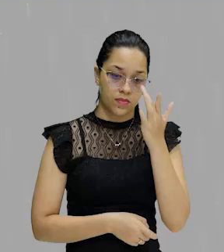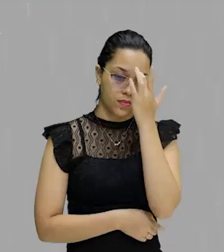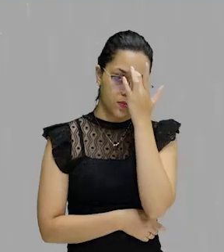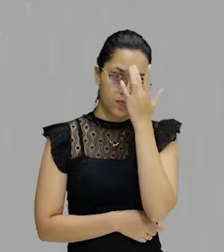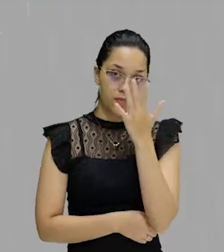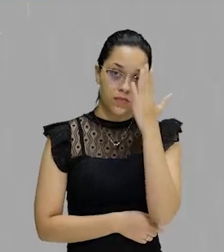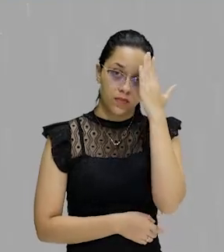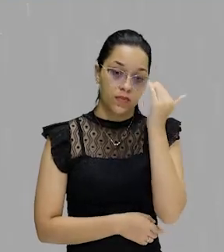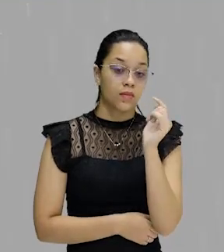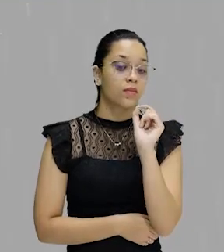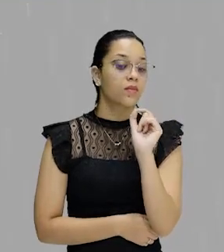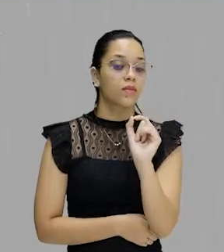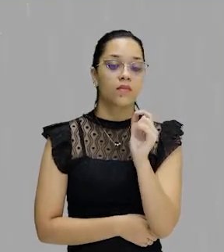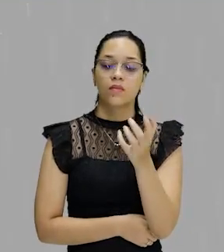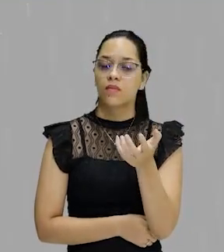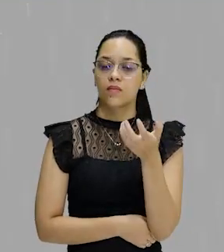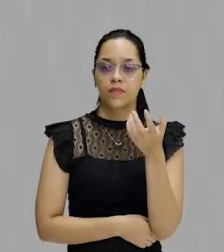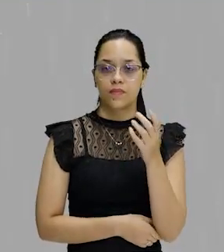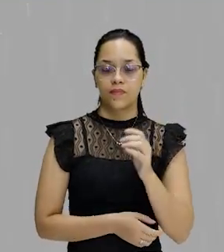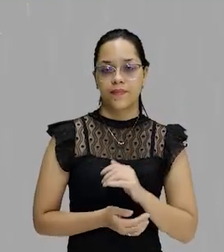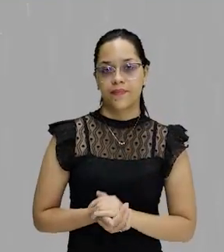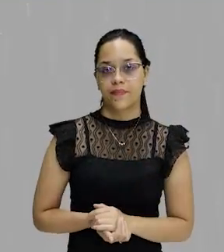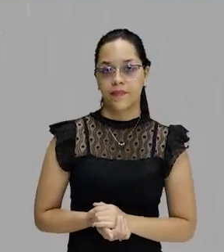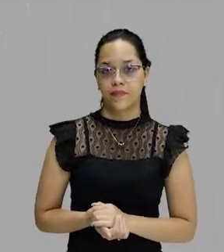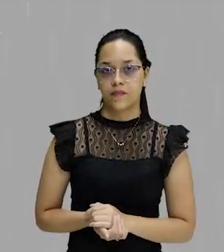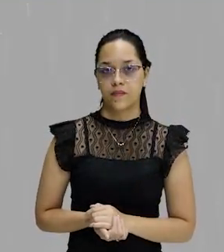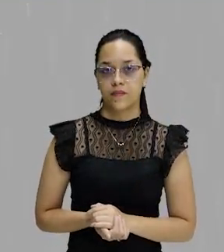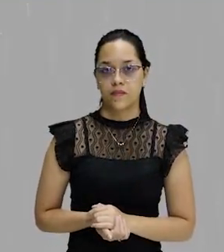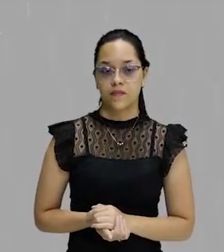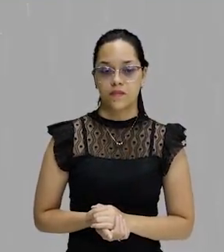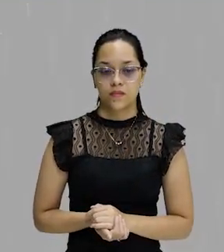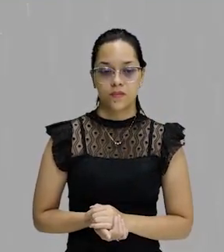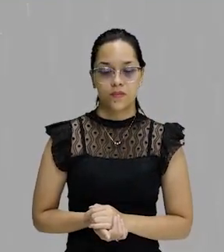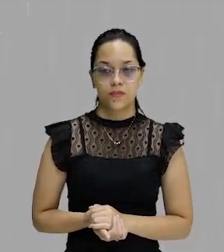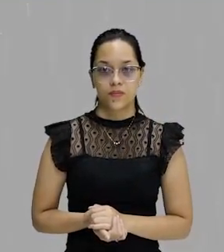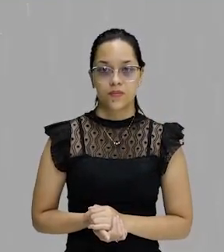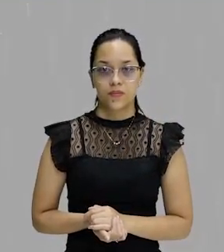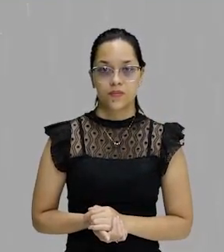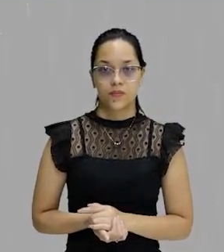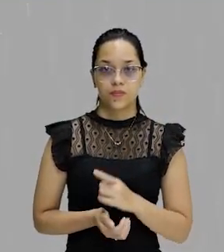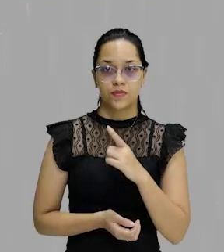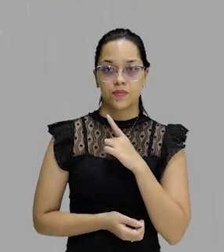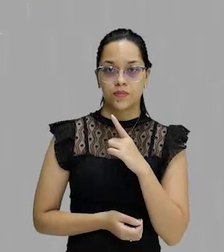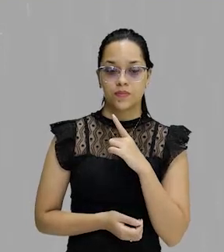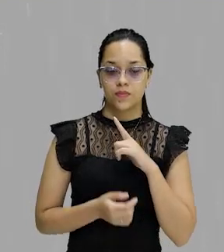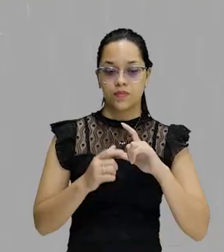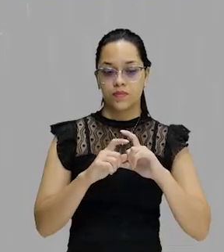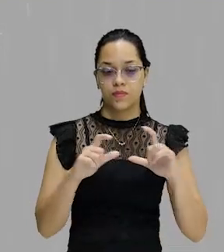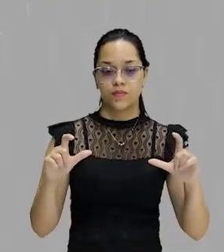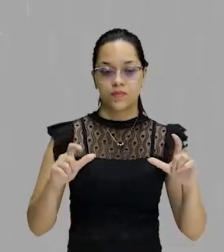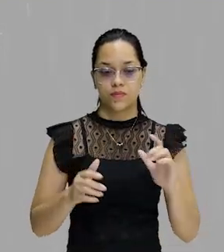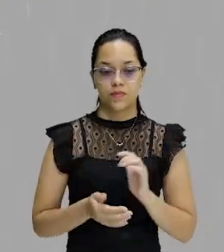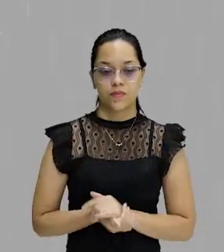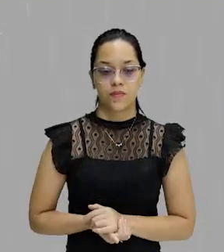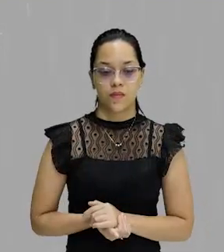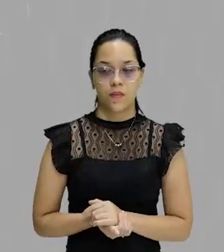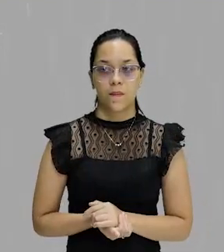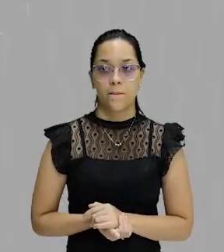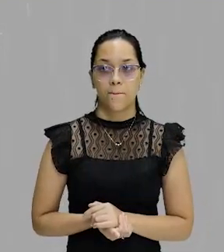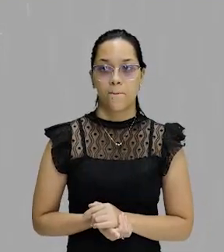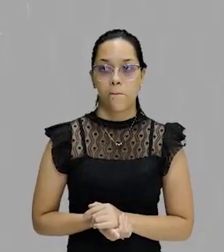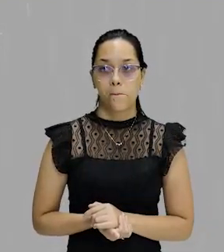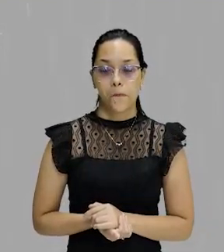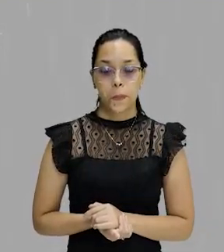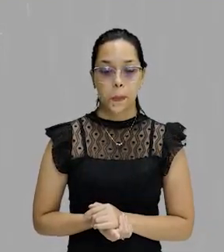fácil saber o que ele quer. No enunciado, no comando da questão, ou do item, melhor falando. Olha só o